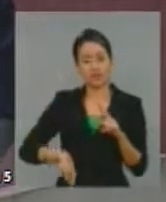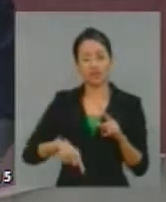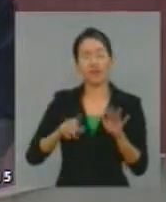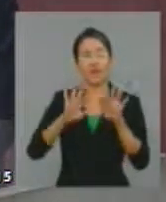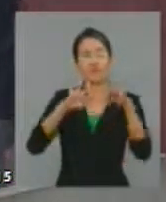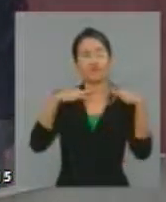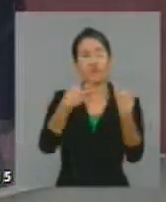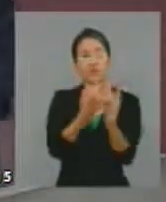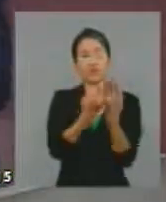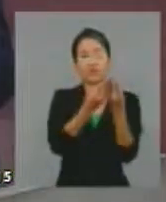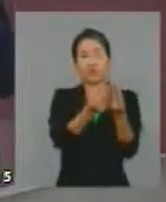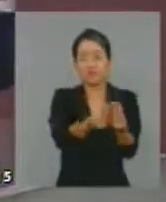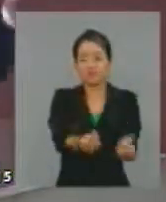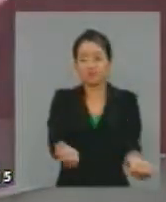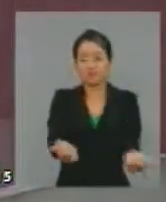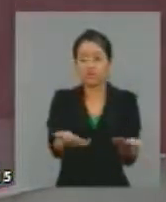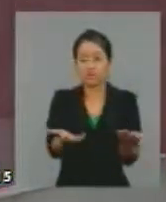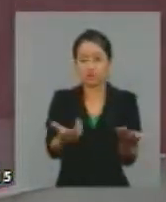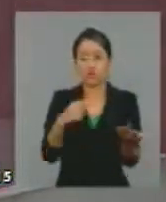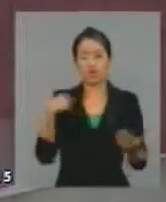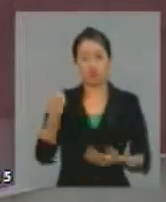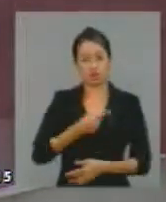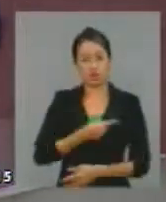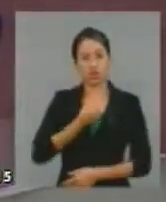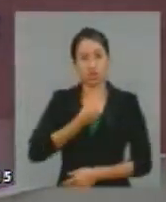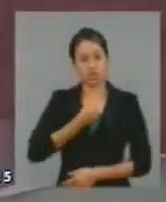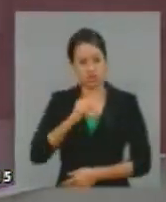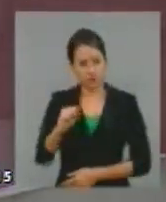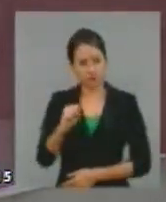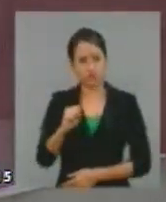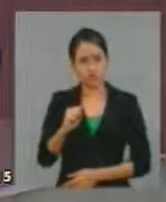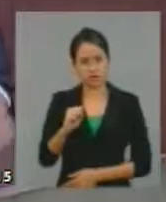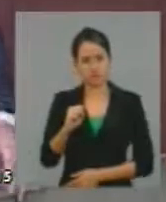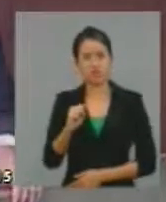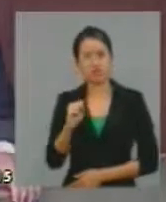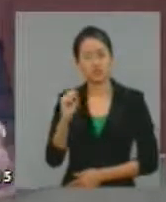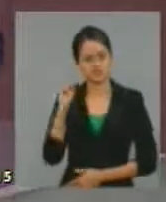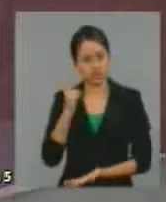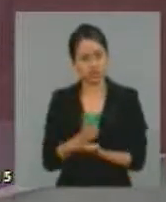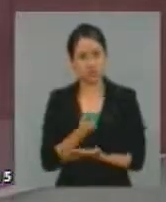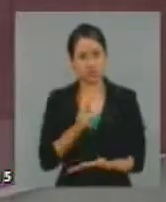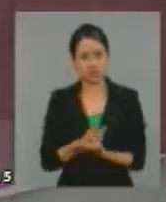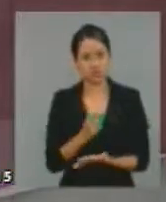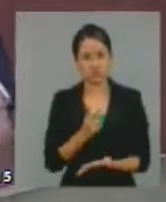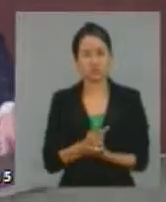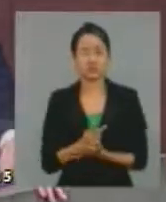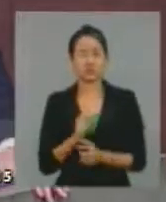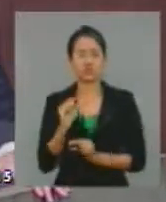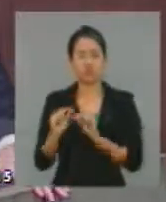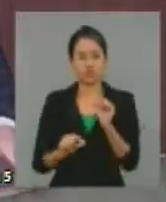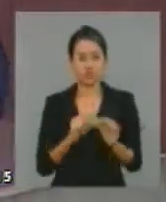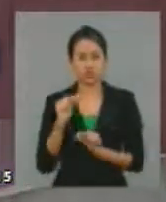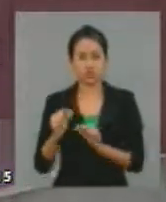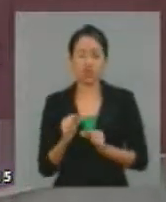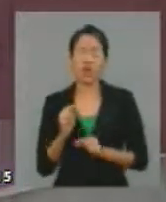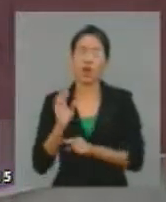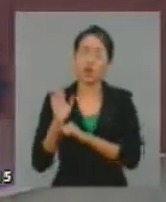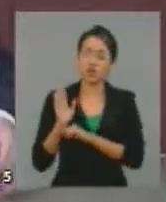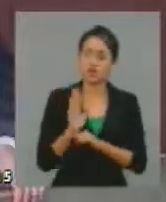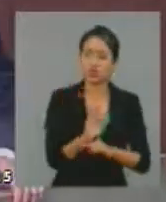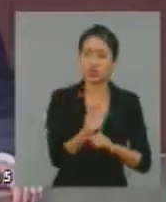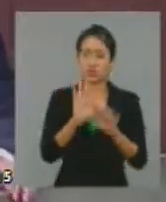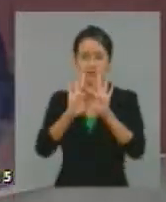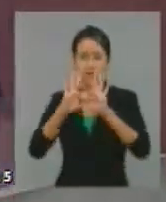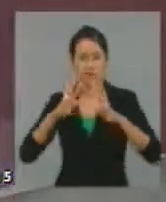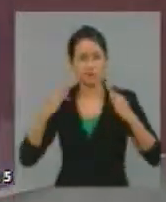sócio-familiar comunitário. E aqui nós defendemos um conceito amplo de arranjo sócio-familiar, de